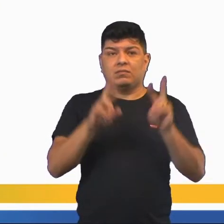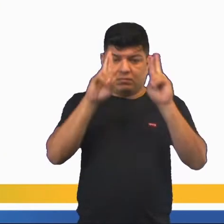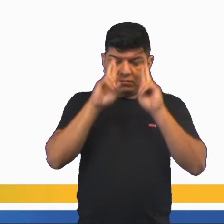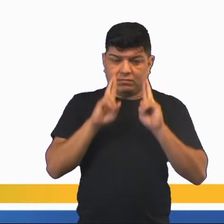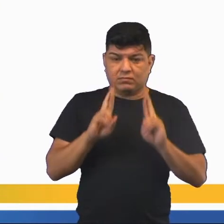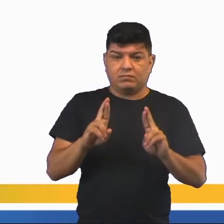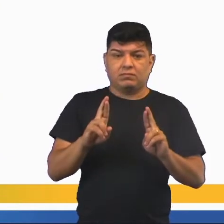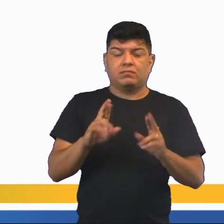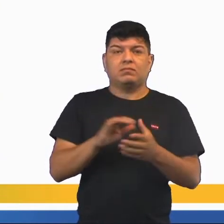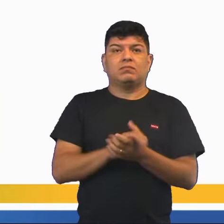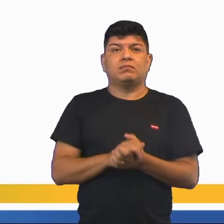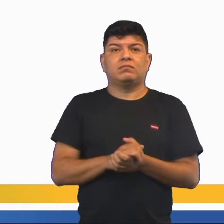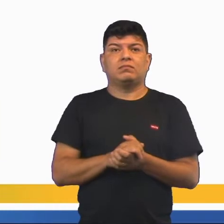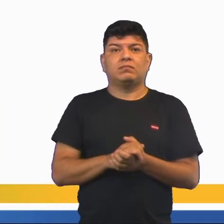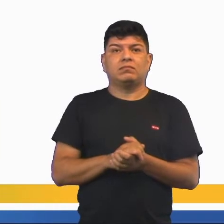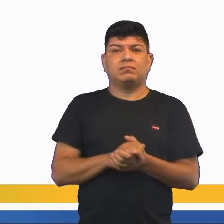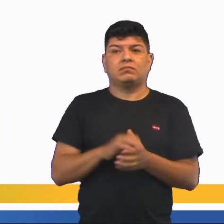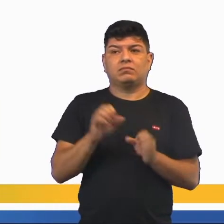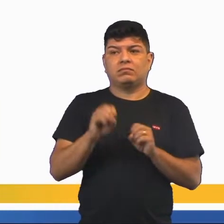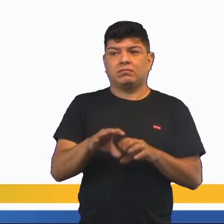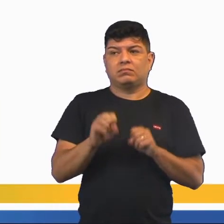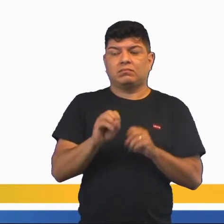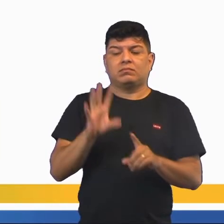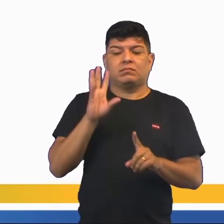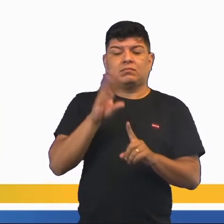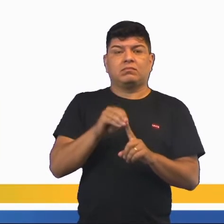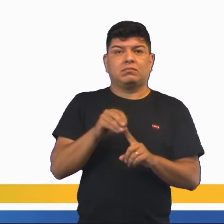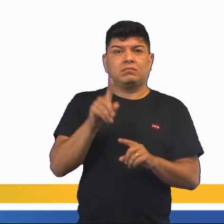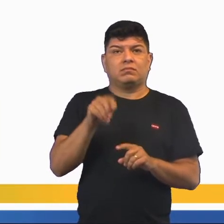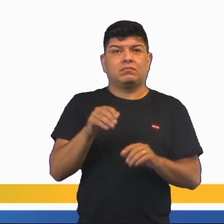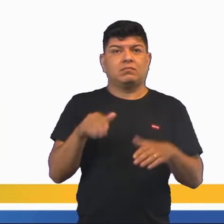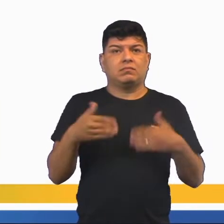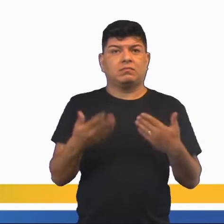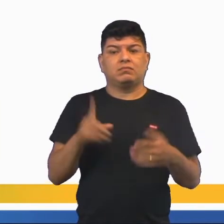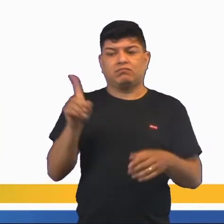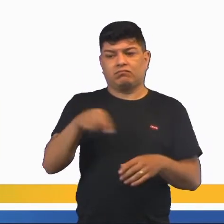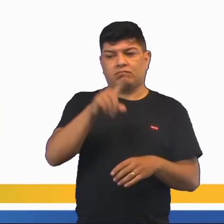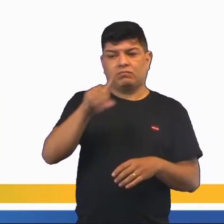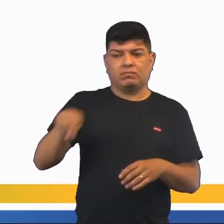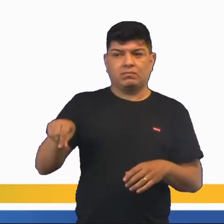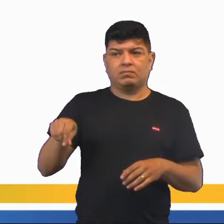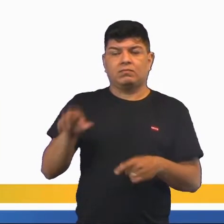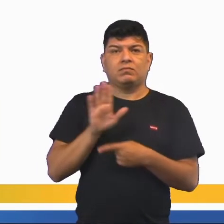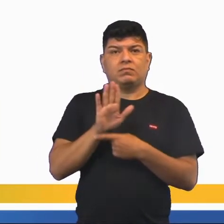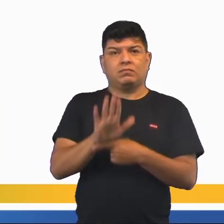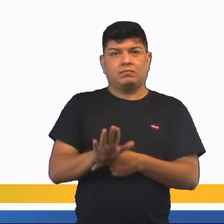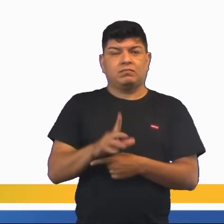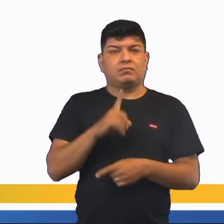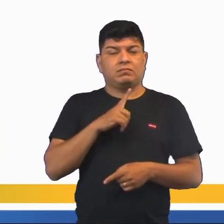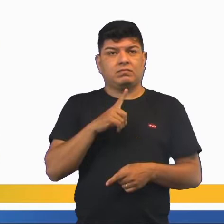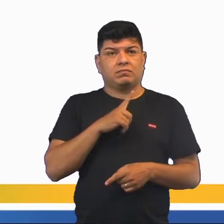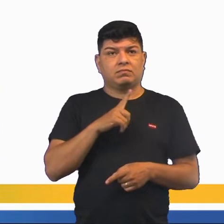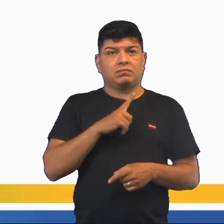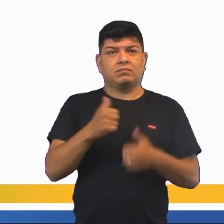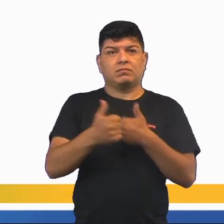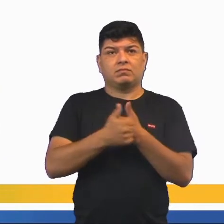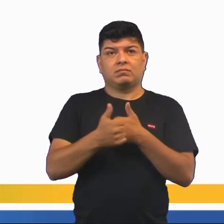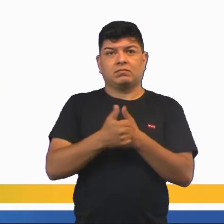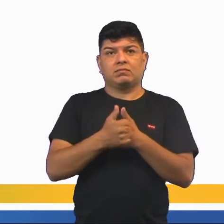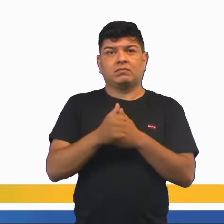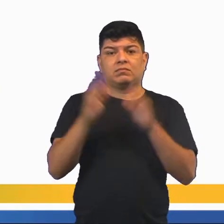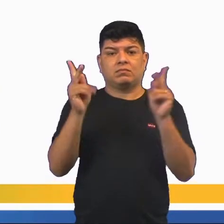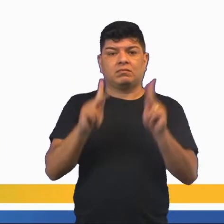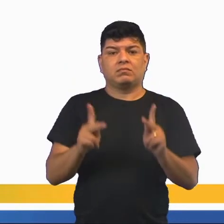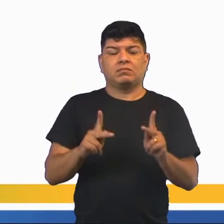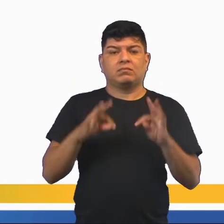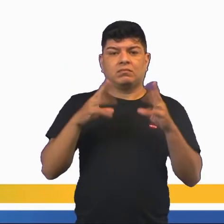própria disciplina de ensino religioso, um dos objetivos dela é anular, é contribuir para que haja aproximação e